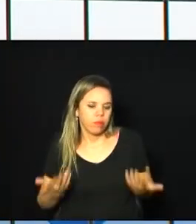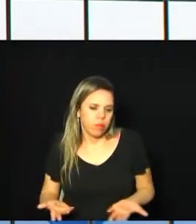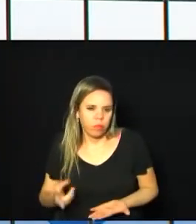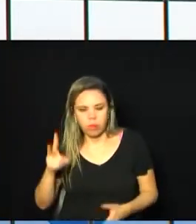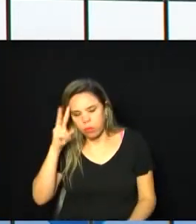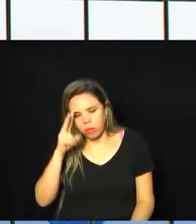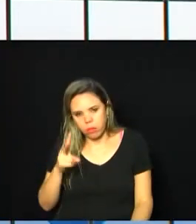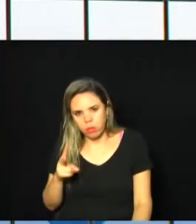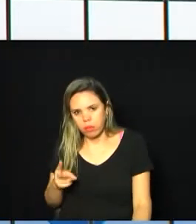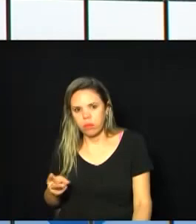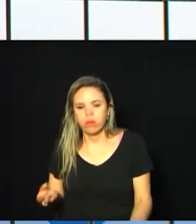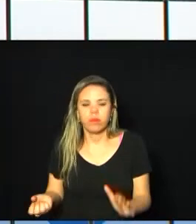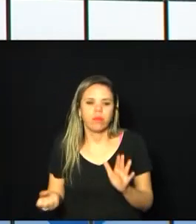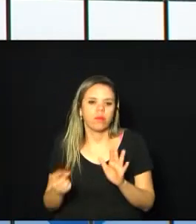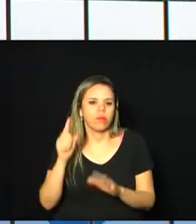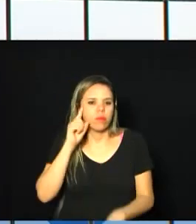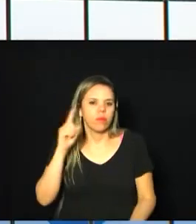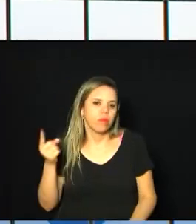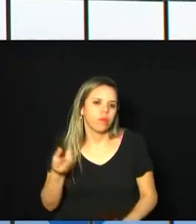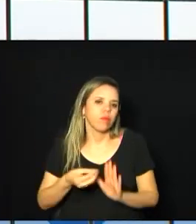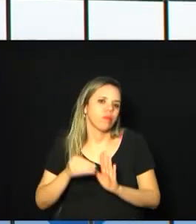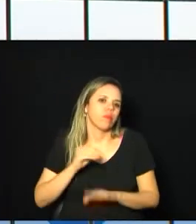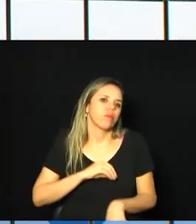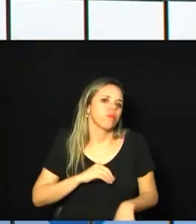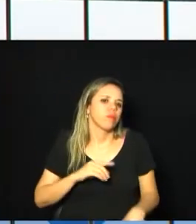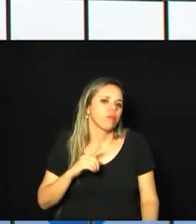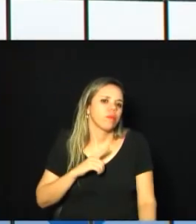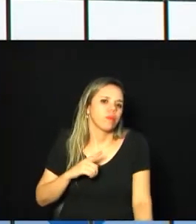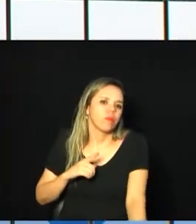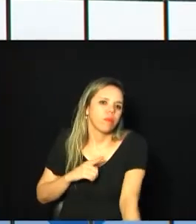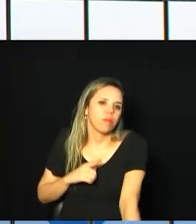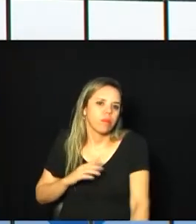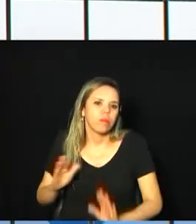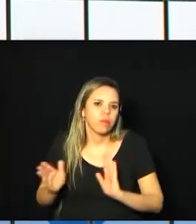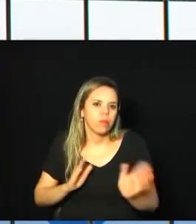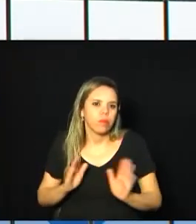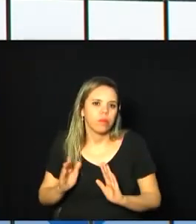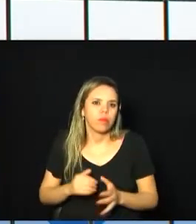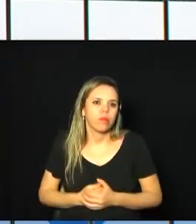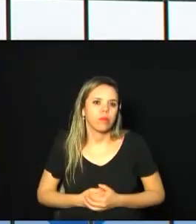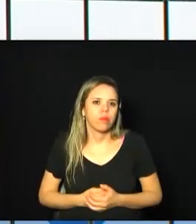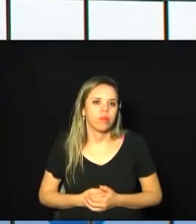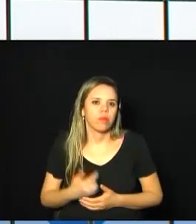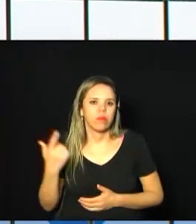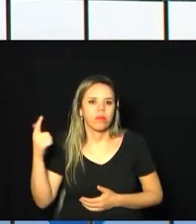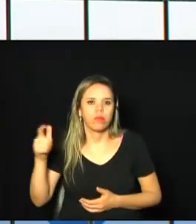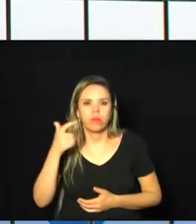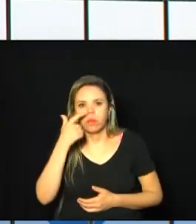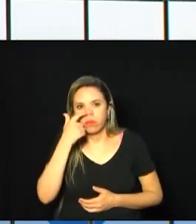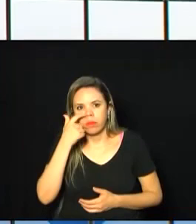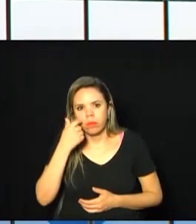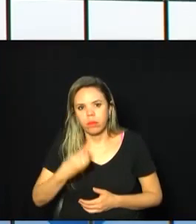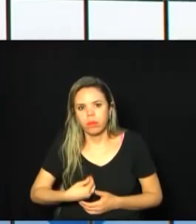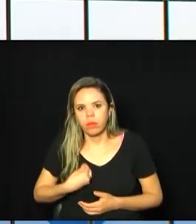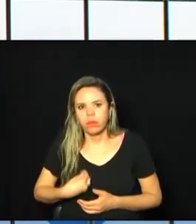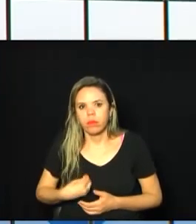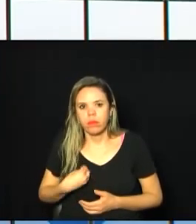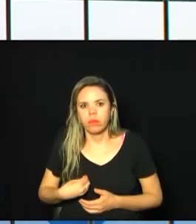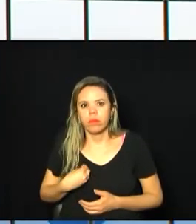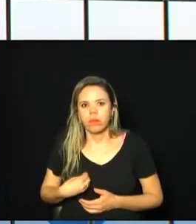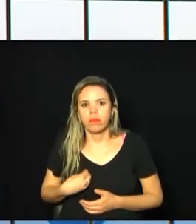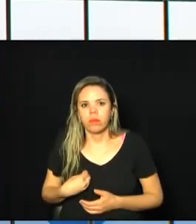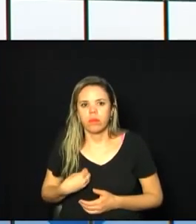gente vai lembrar o calendário, olha. A gente tem então a carreta, além dessa, uma outra que está lá